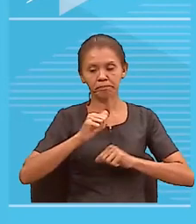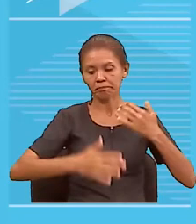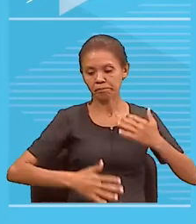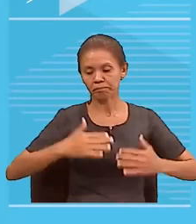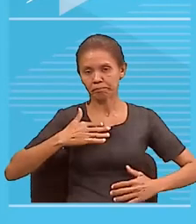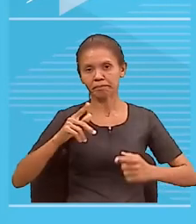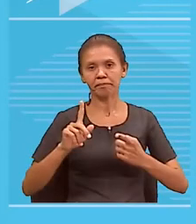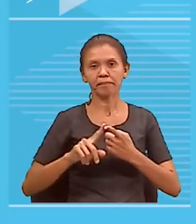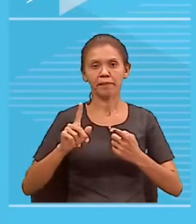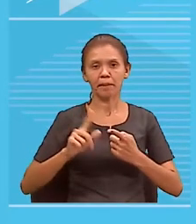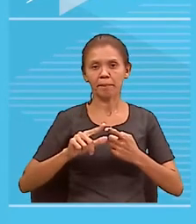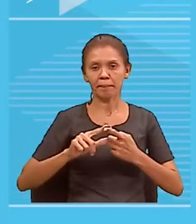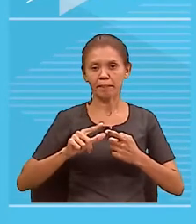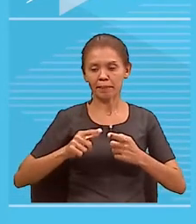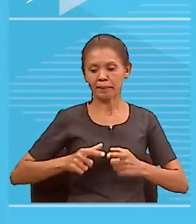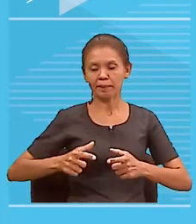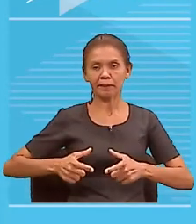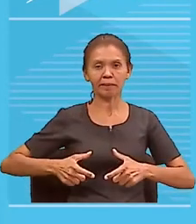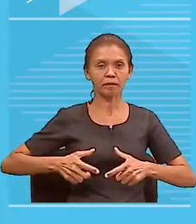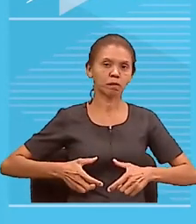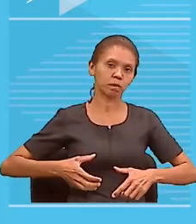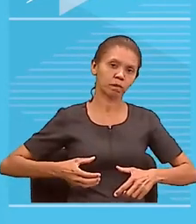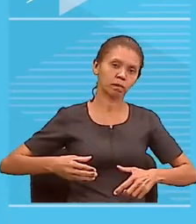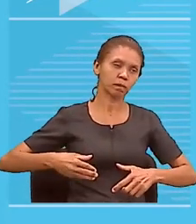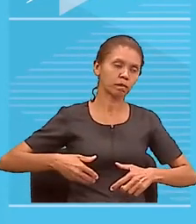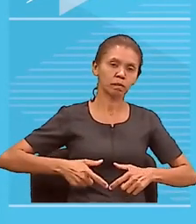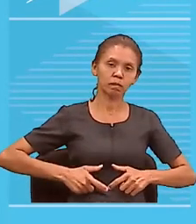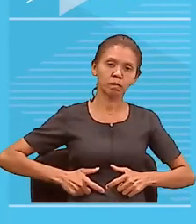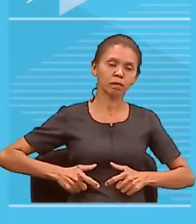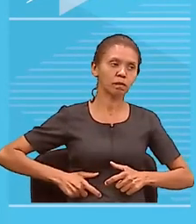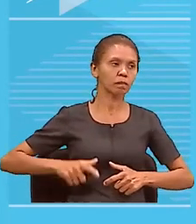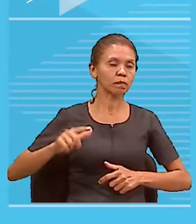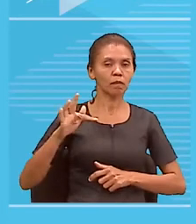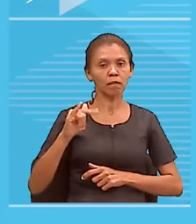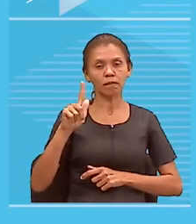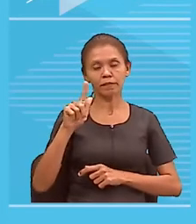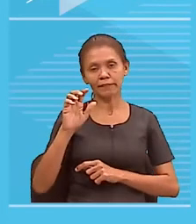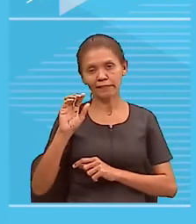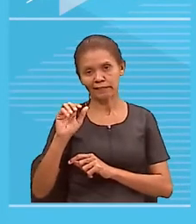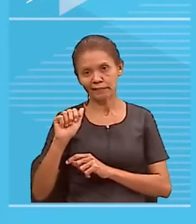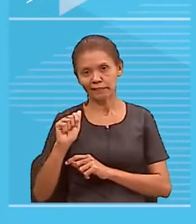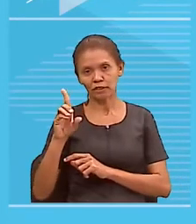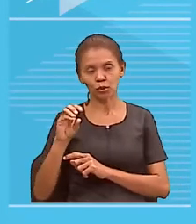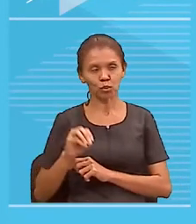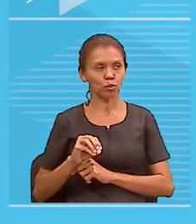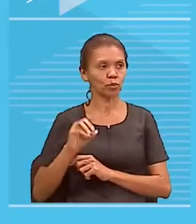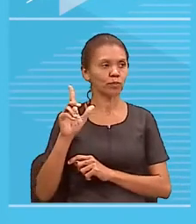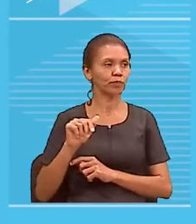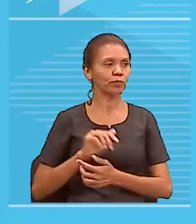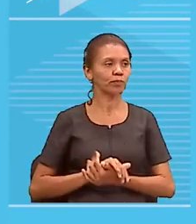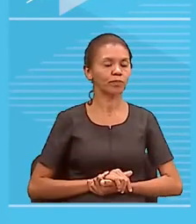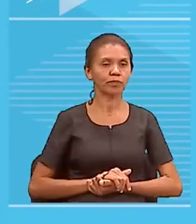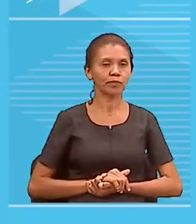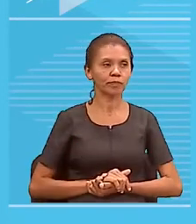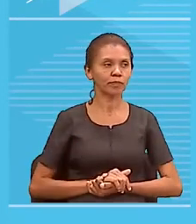alimentar Tá bom então quando o organismo necessita de glicose ele transforma o glicogênio nela né